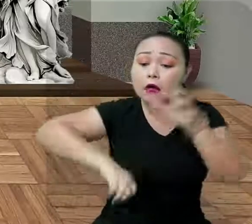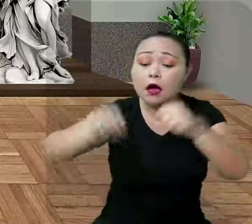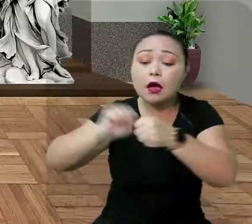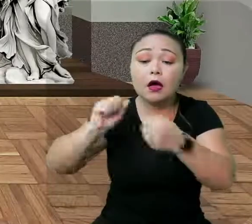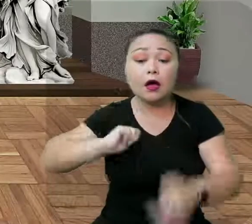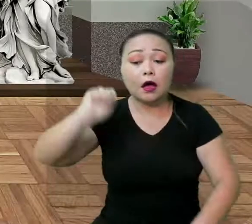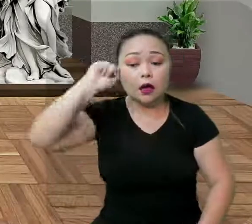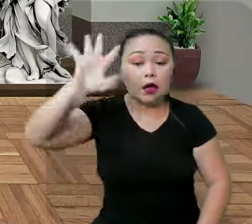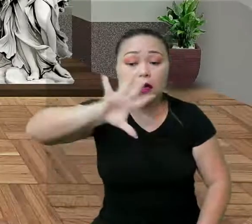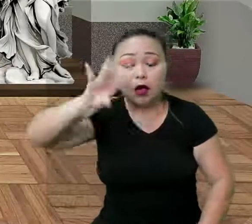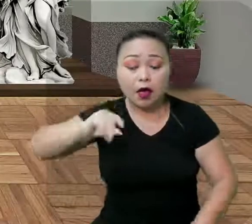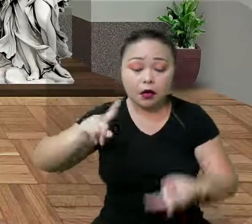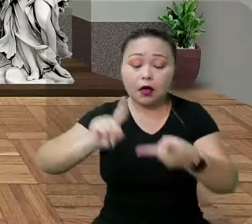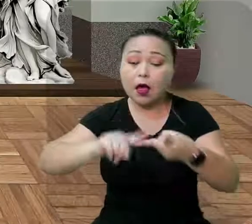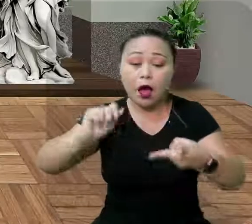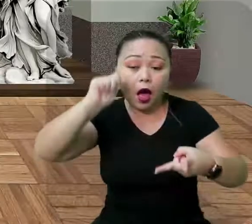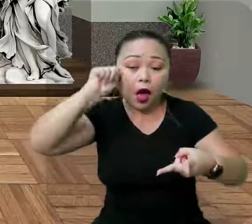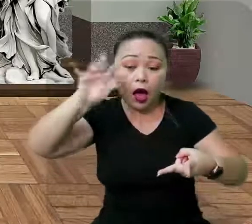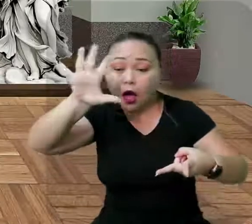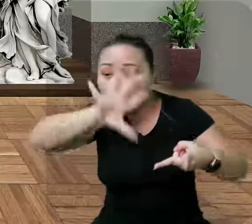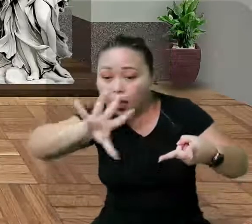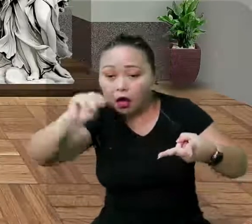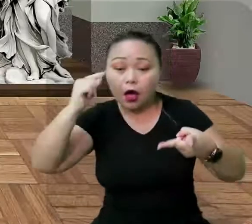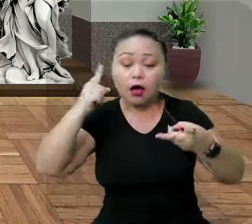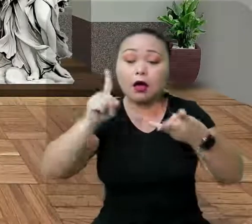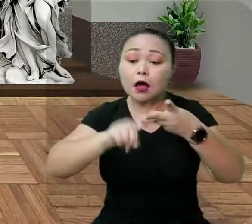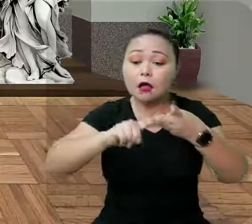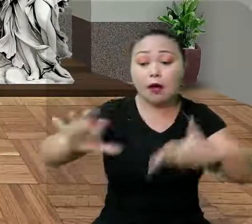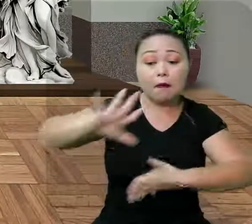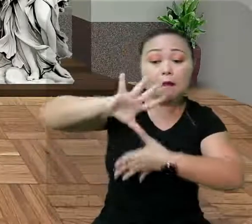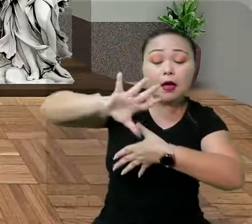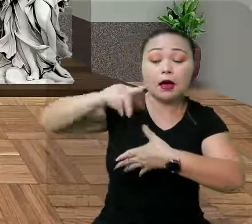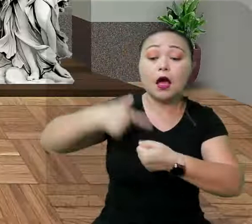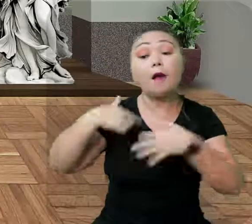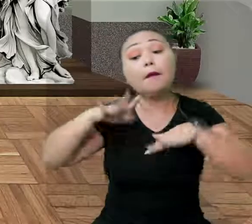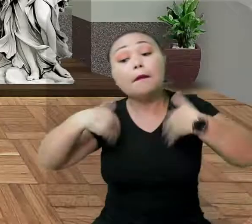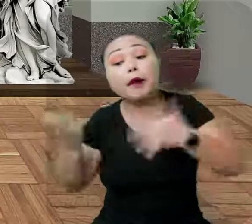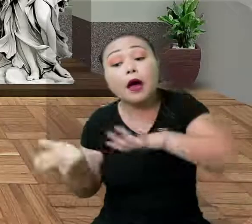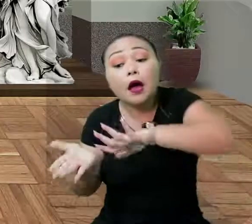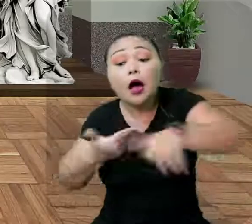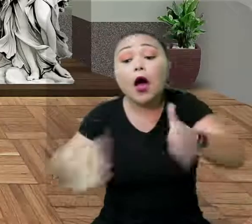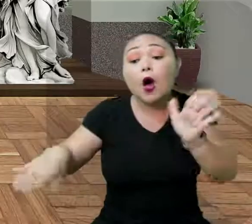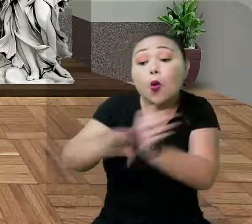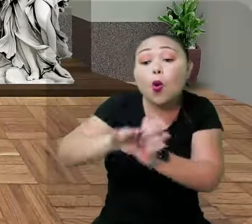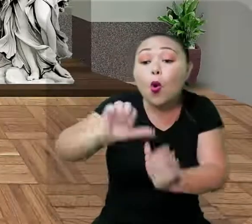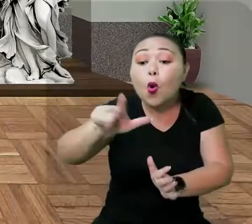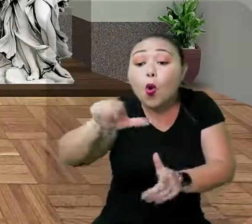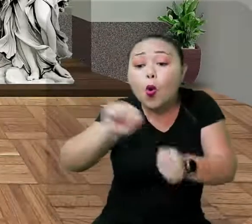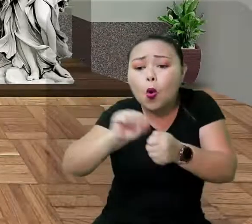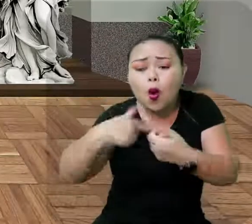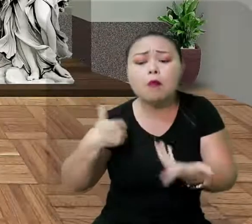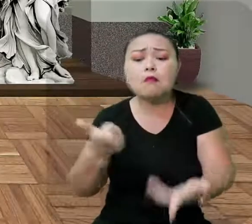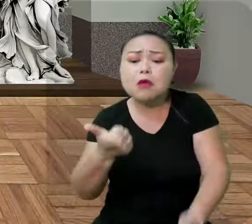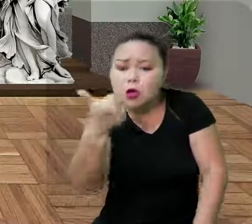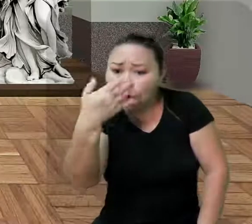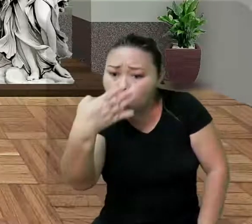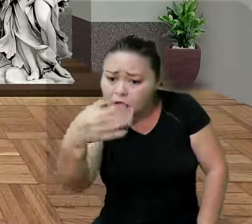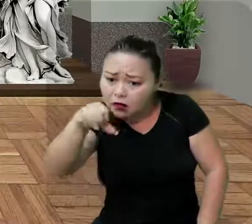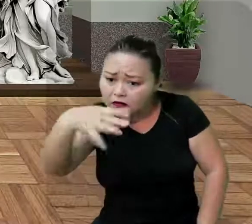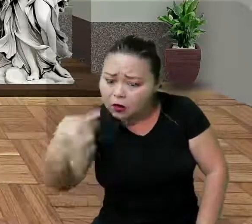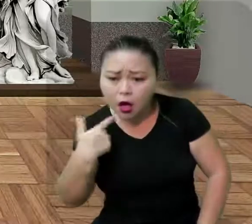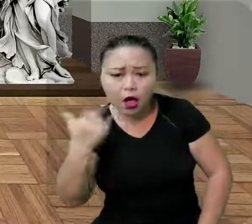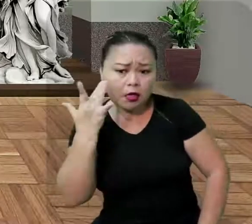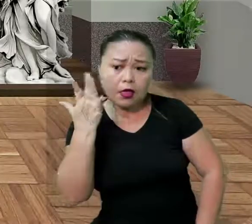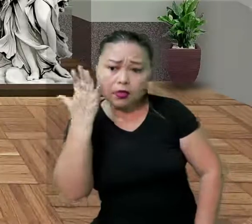asiático e na América mas aí Colombo chega aqui em 1494 ele sabia